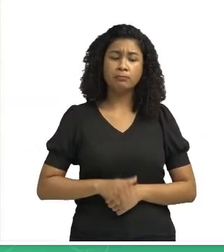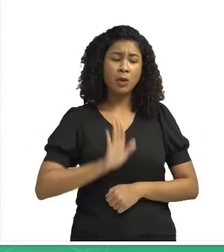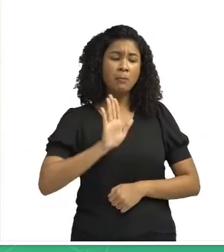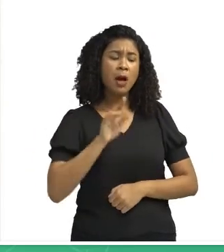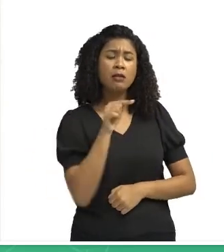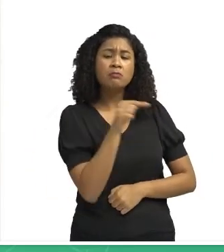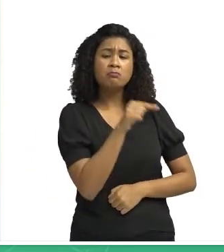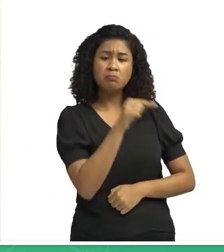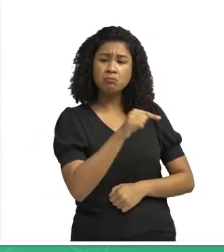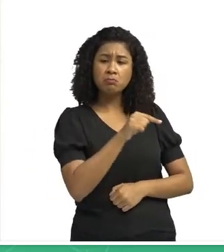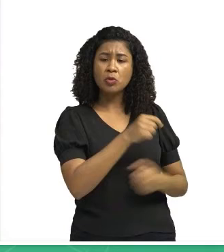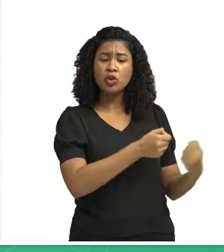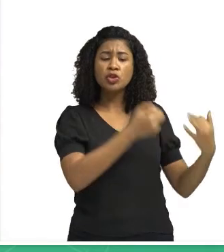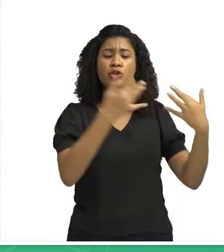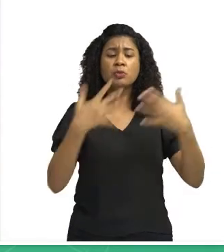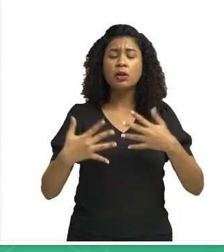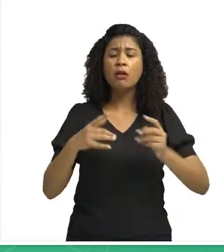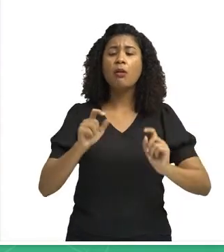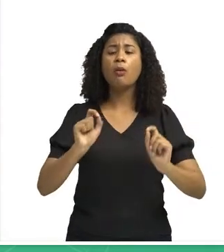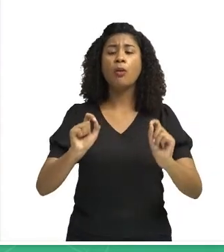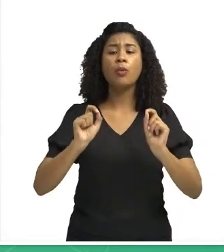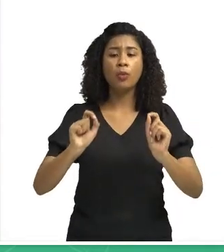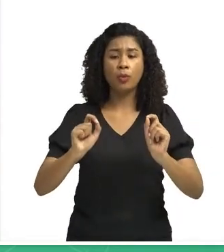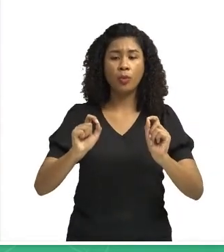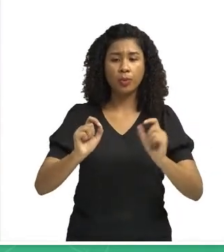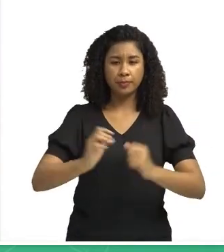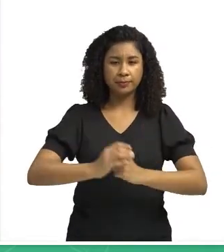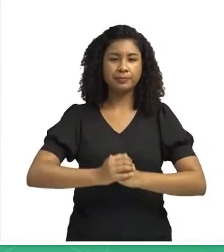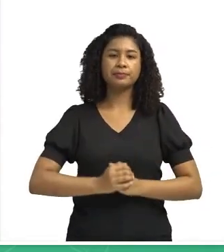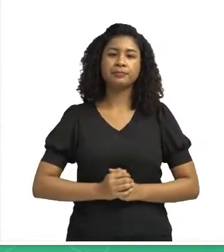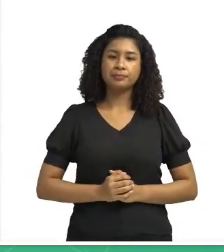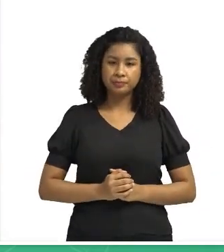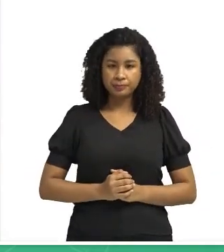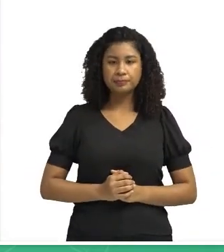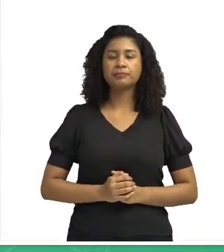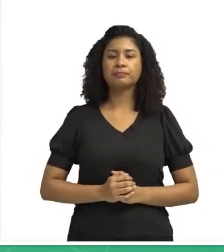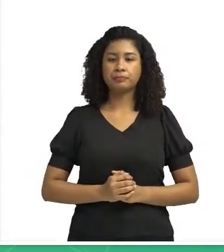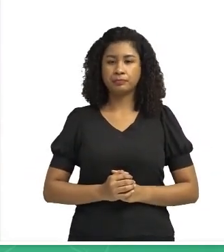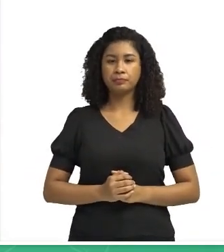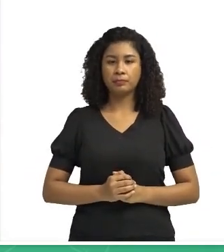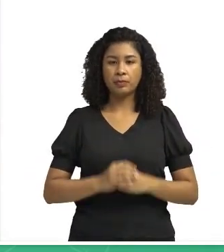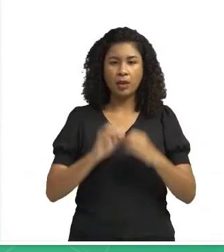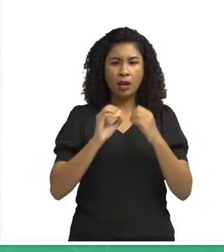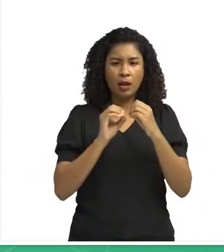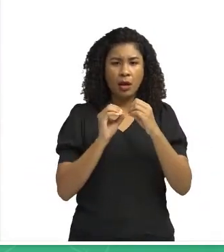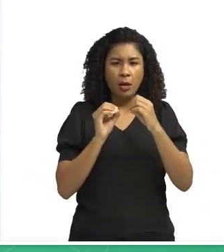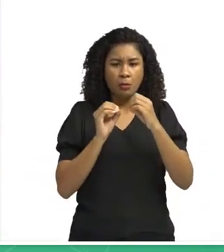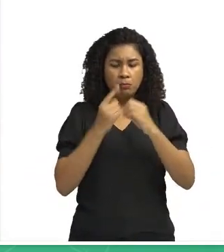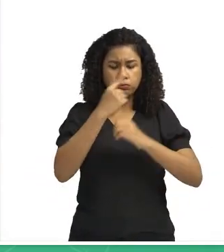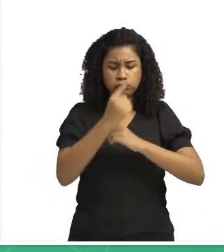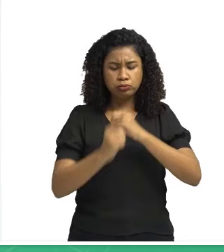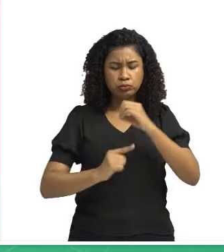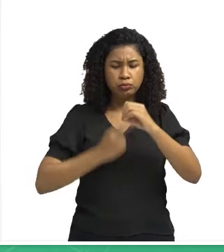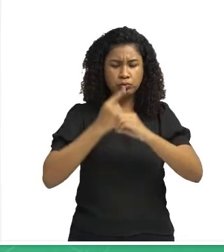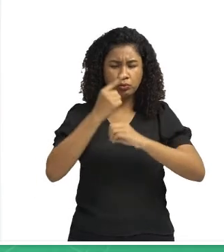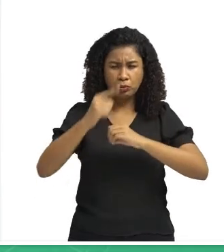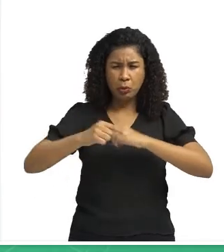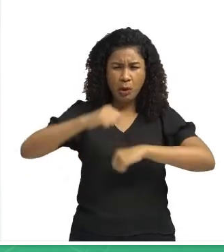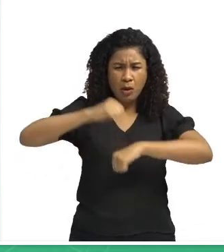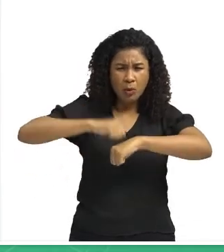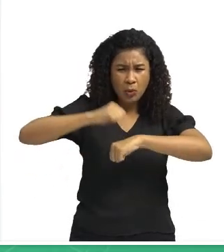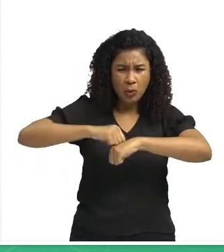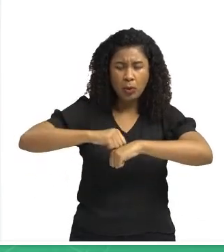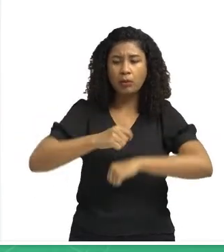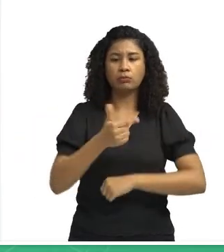Ele não era maciço, tinha a presença de